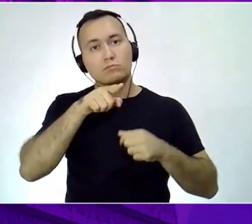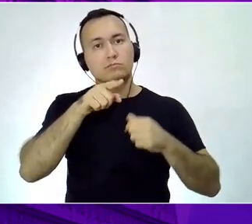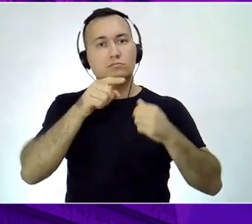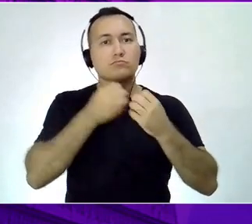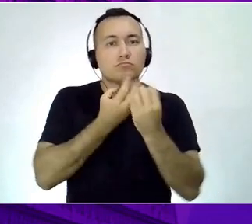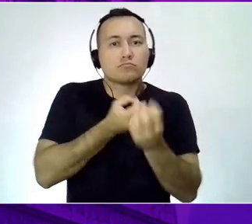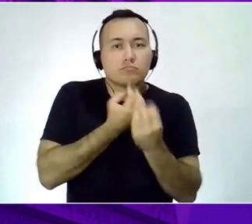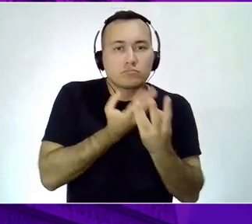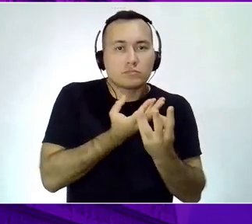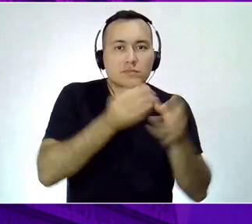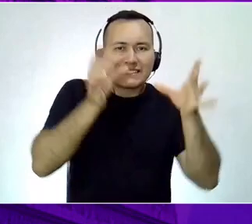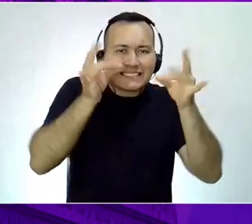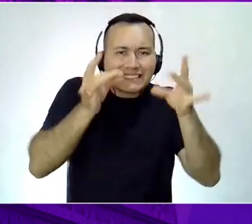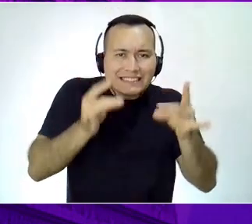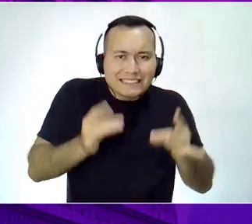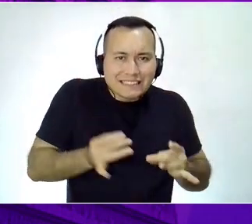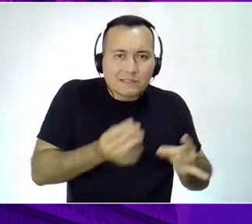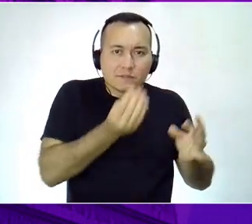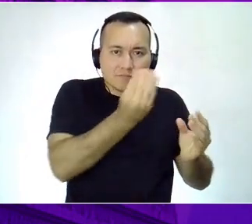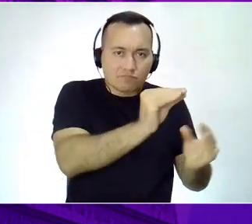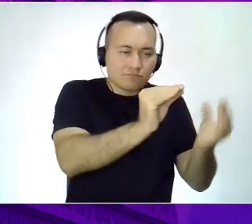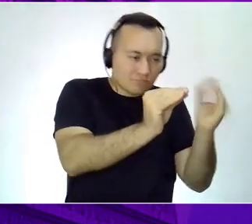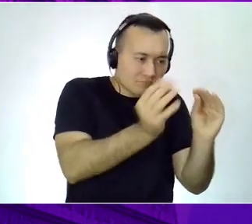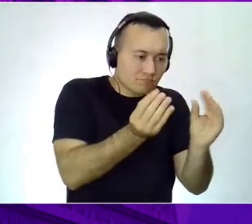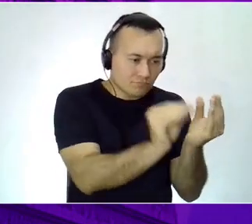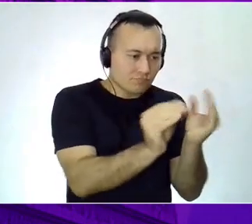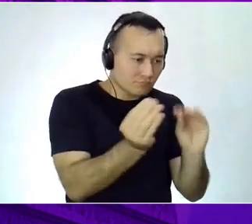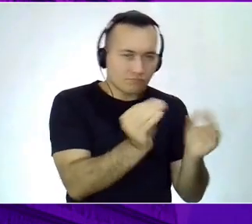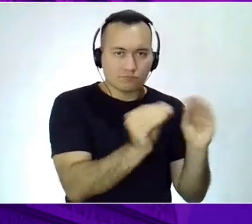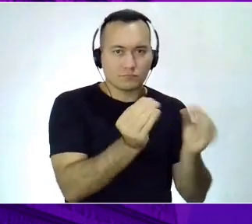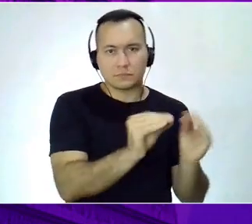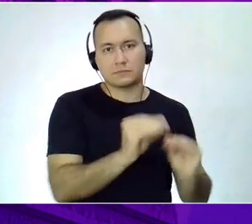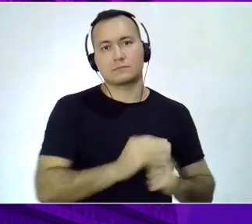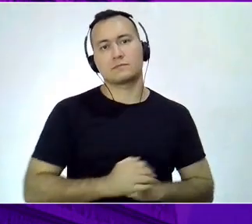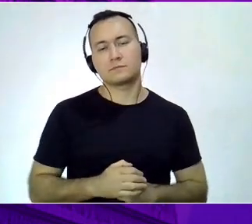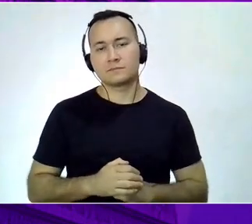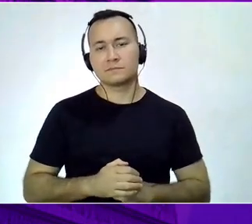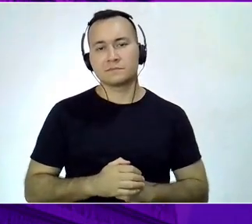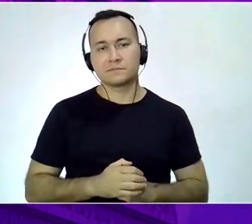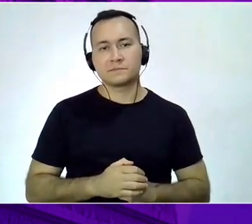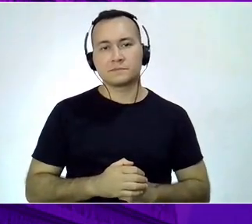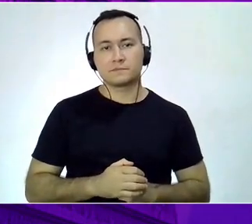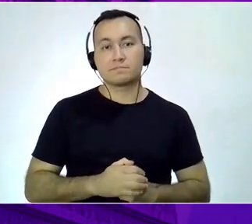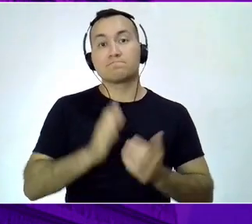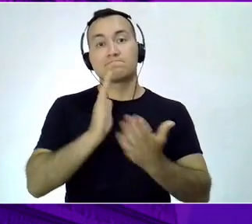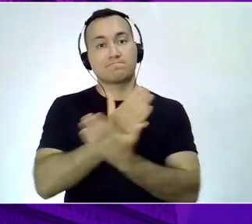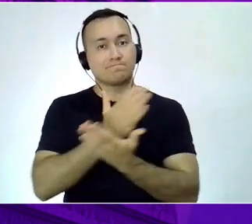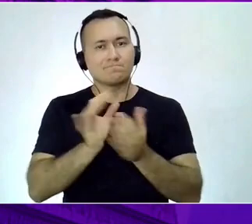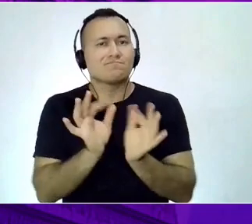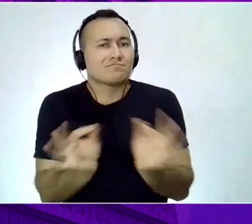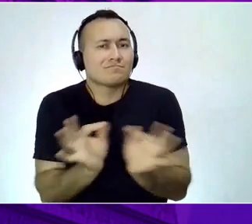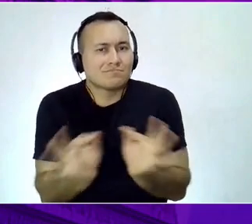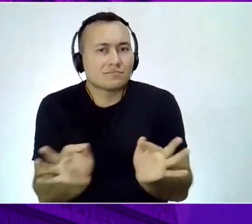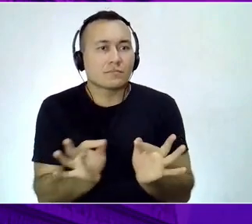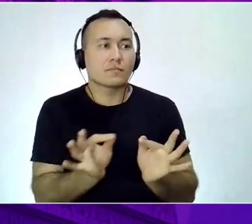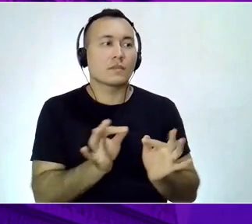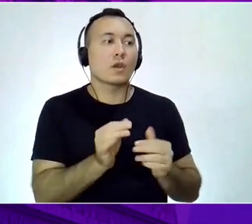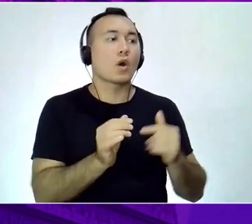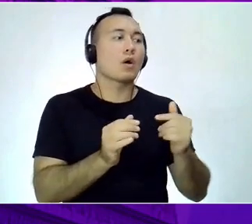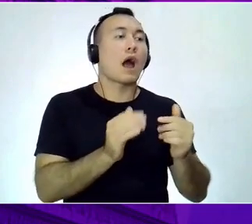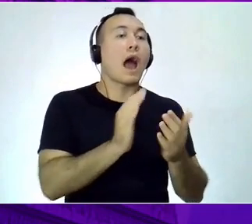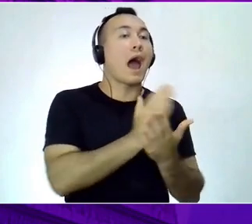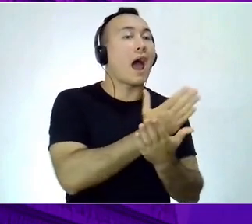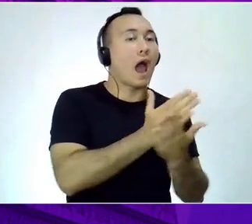com maior precisão, a gente relaciona eles com o valor dos dados com maior precisão do que outros. Por exemplo, contagem